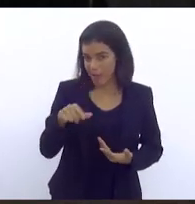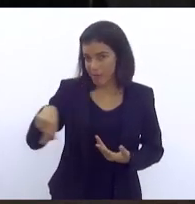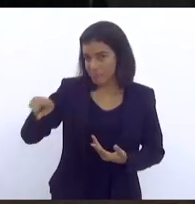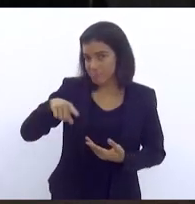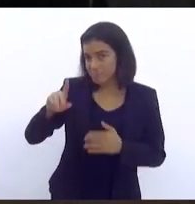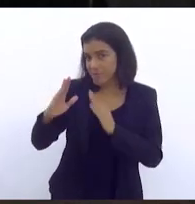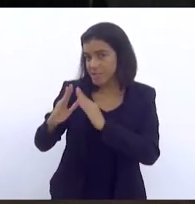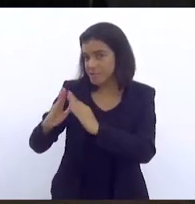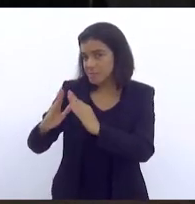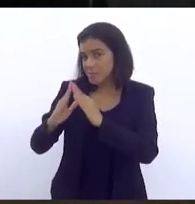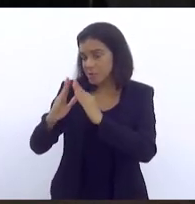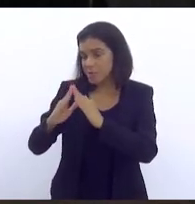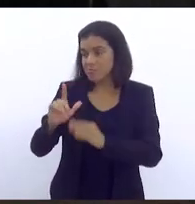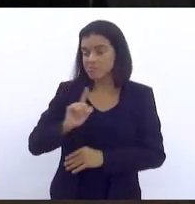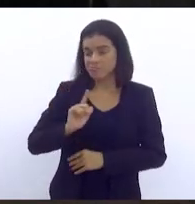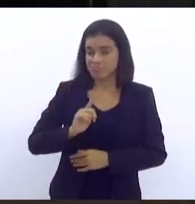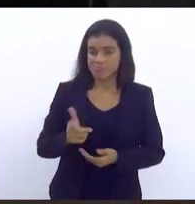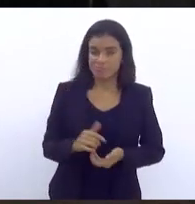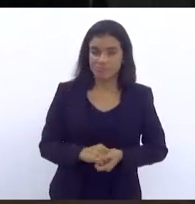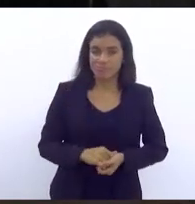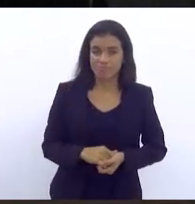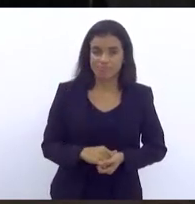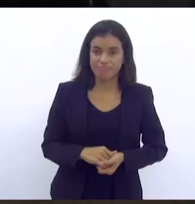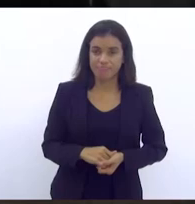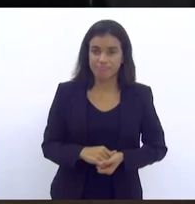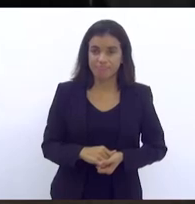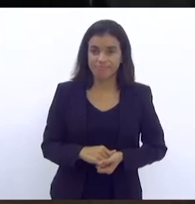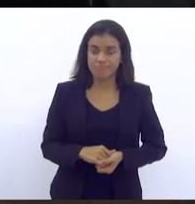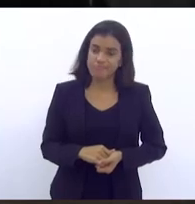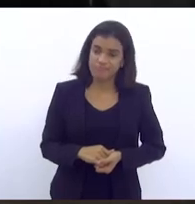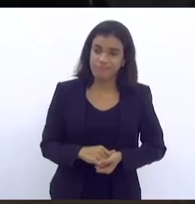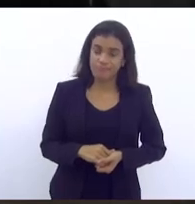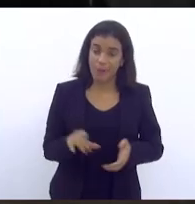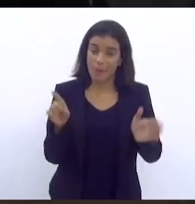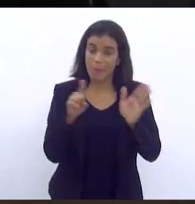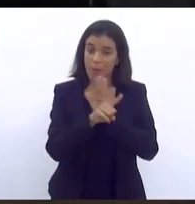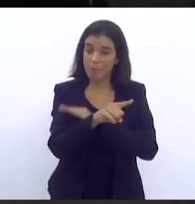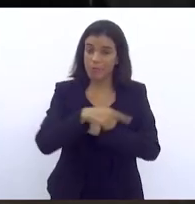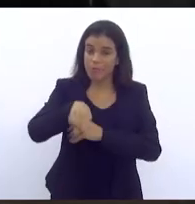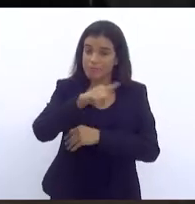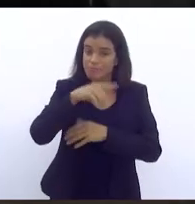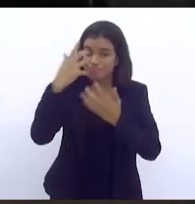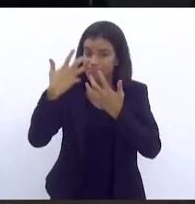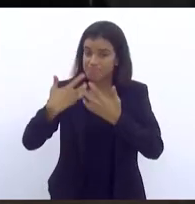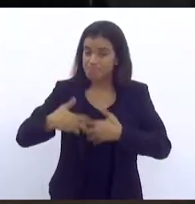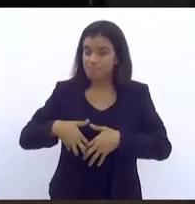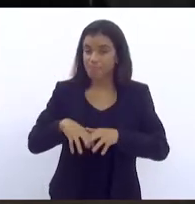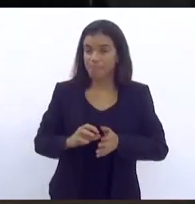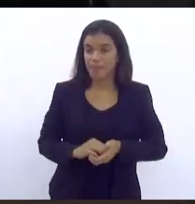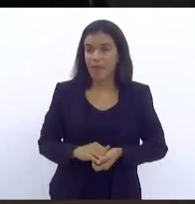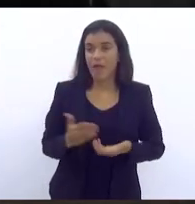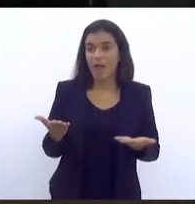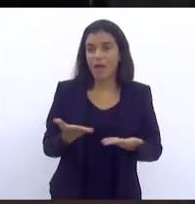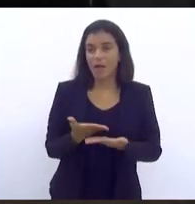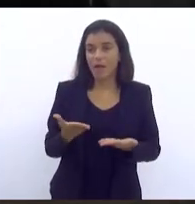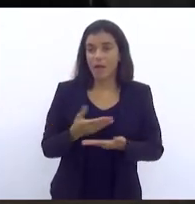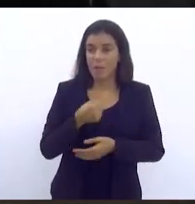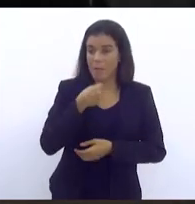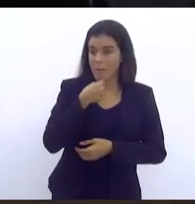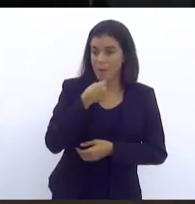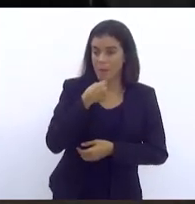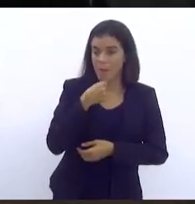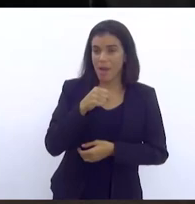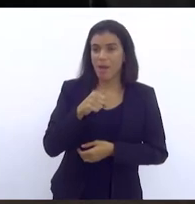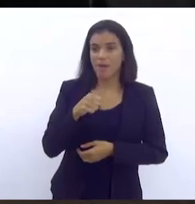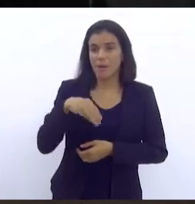pessoas estão se utilizando é uma pergunta reflexiva né então agora eu passo a palavra aqui pra